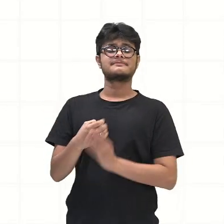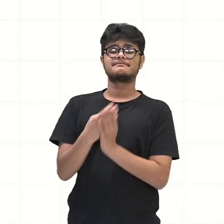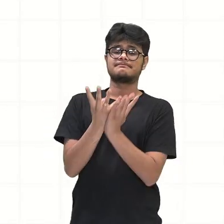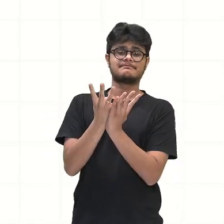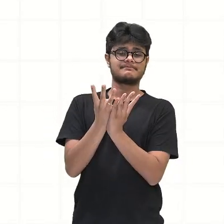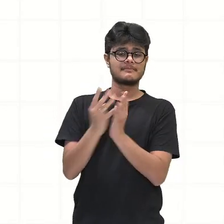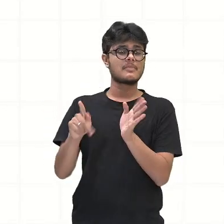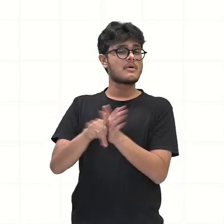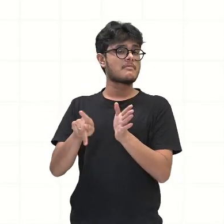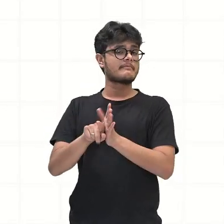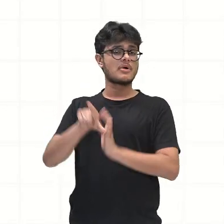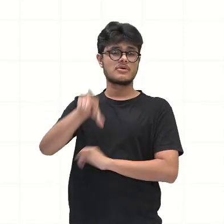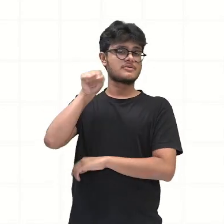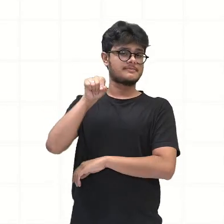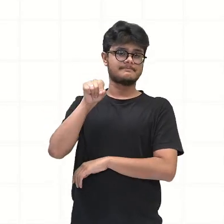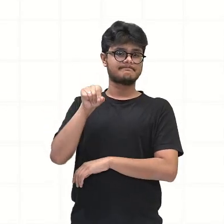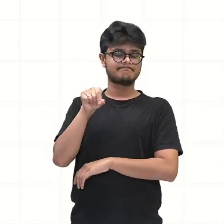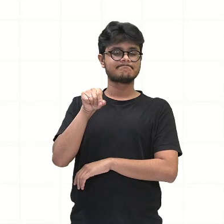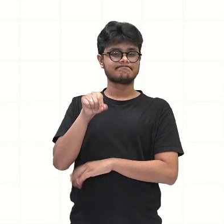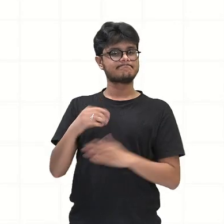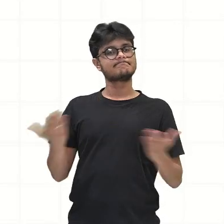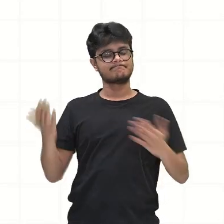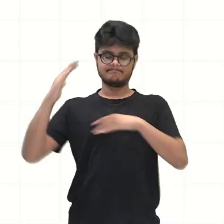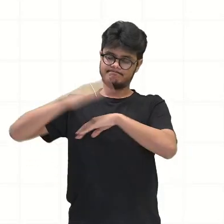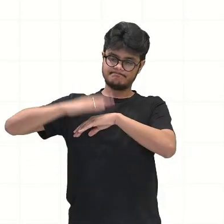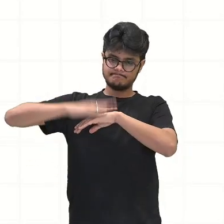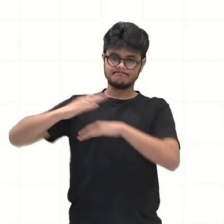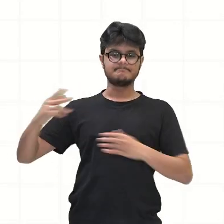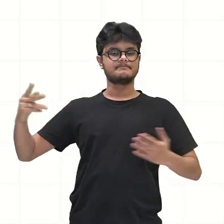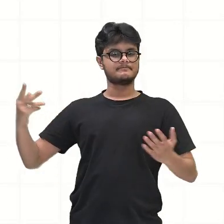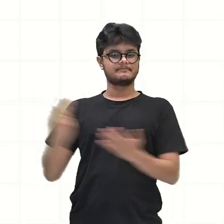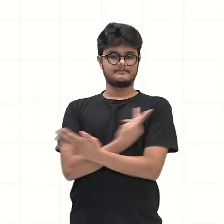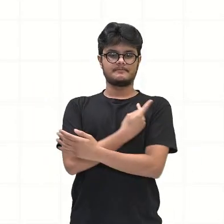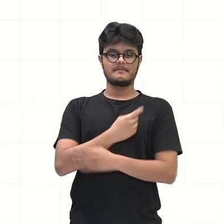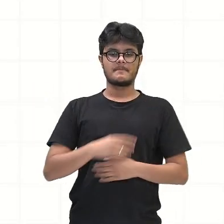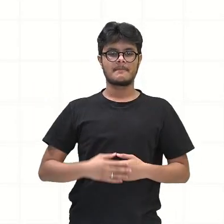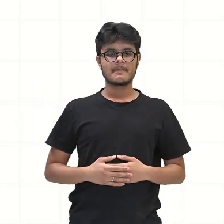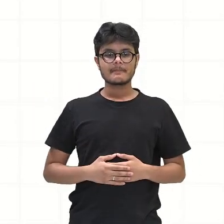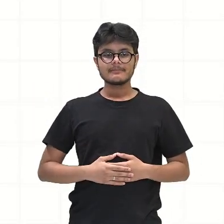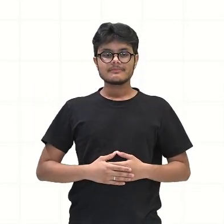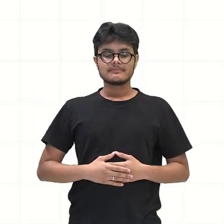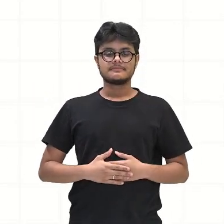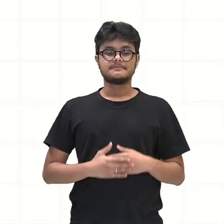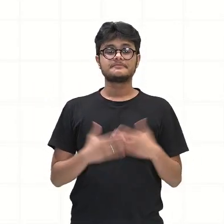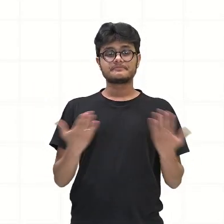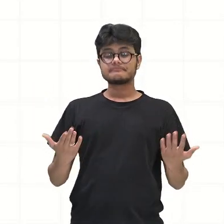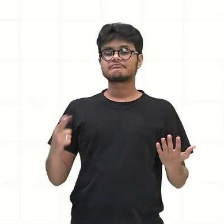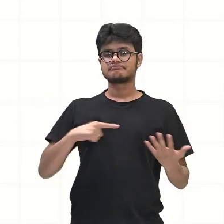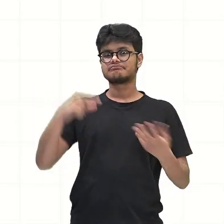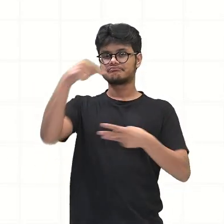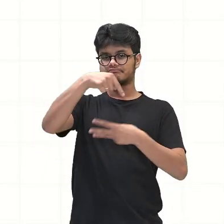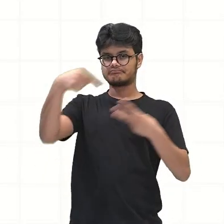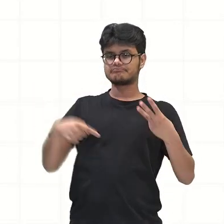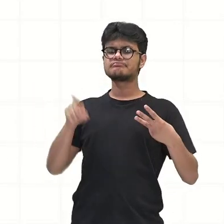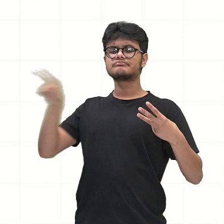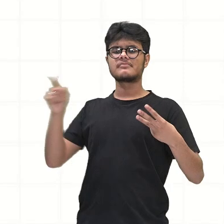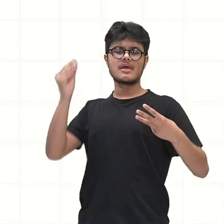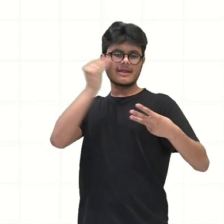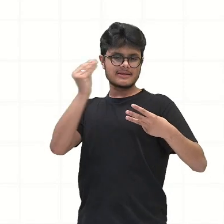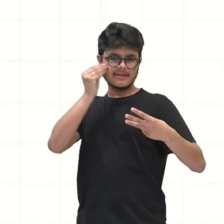carta sorteada. Depende exclusivamente do acaso. Então, aqui são 3 exemplos de